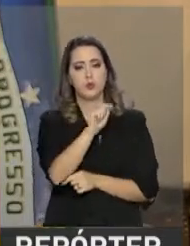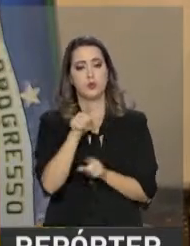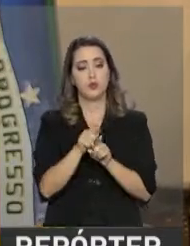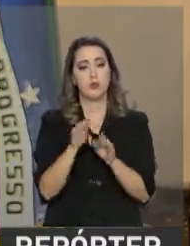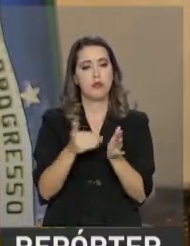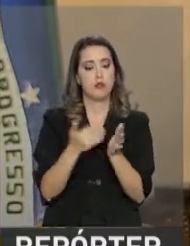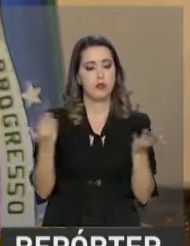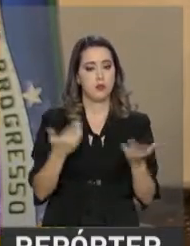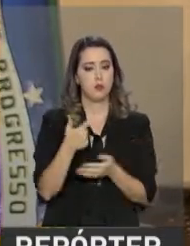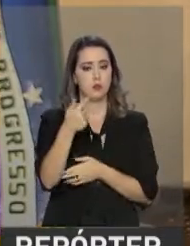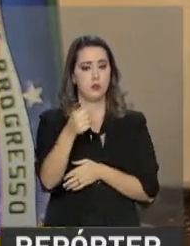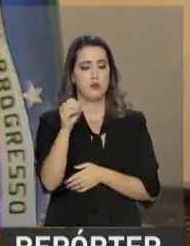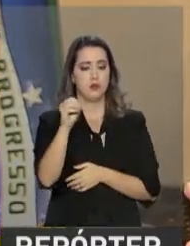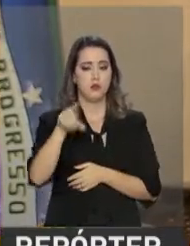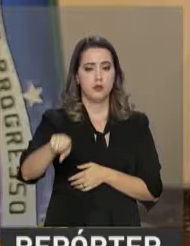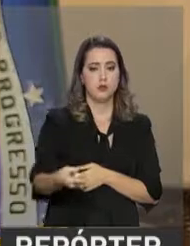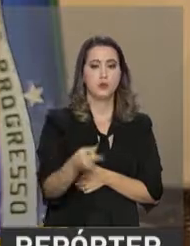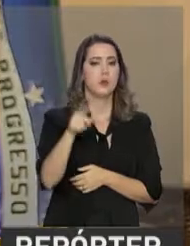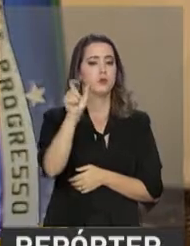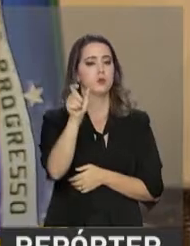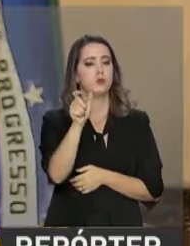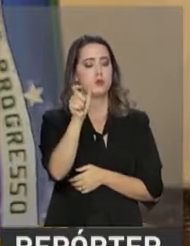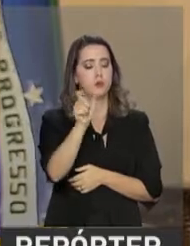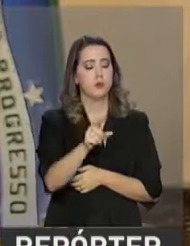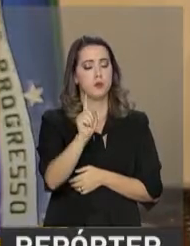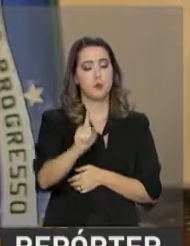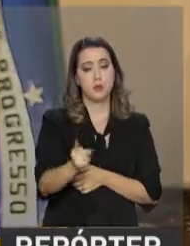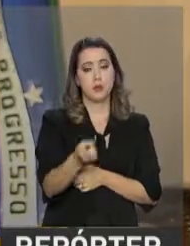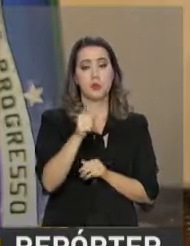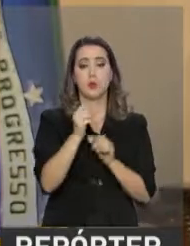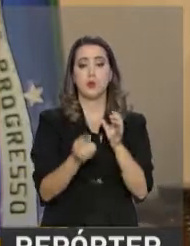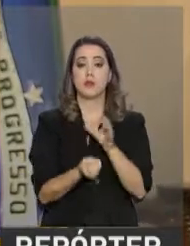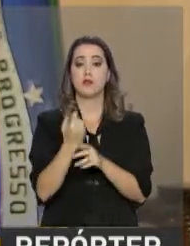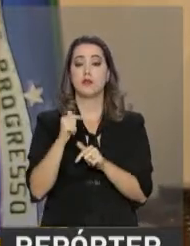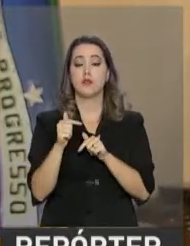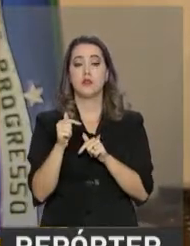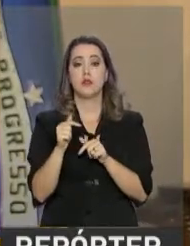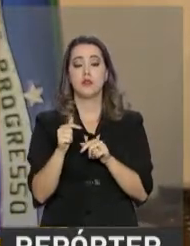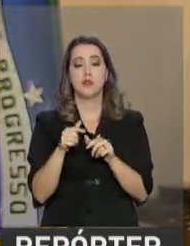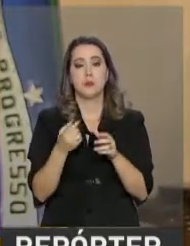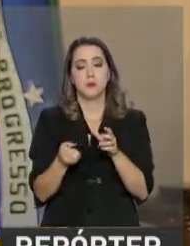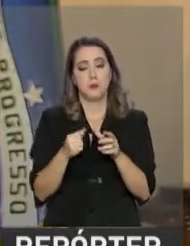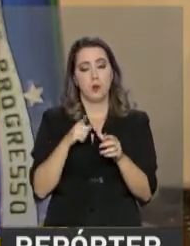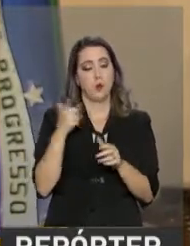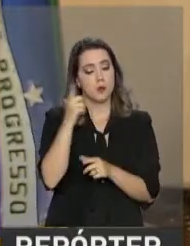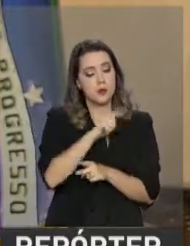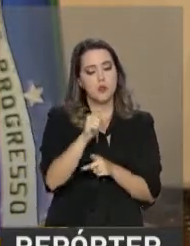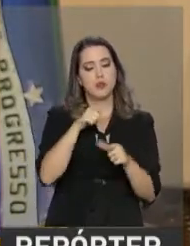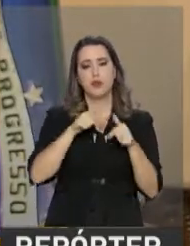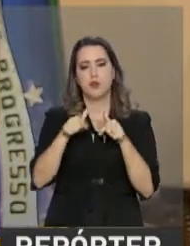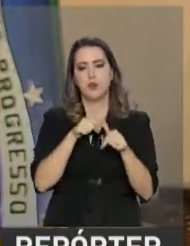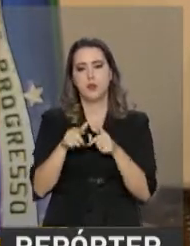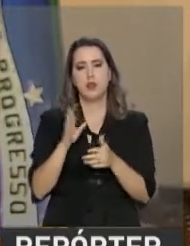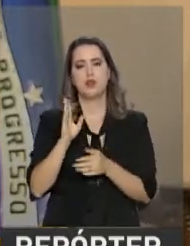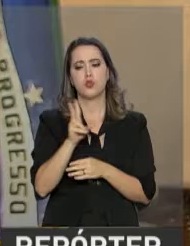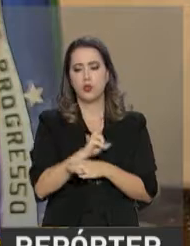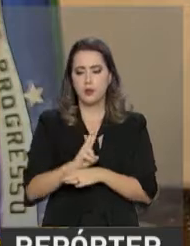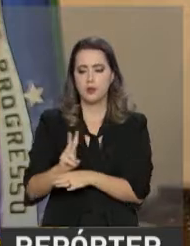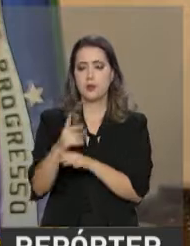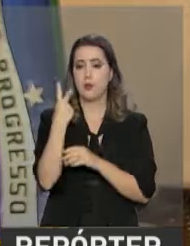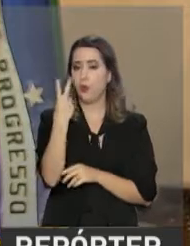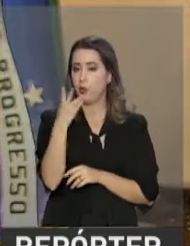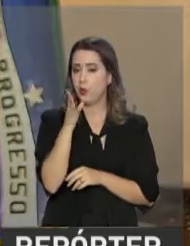esse momento 70 mil 170 mil empregos já fizemos empréstimo de mais de 2 bilhões de reais